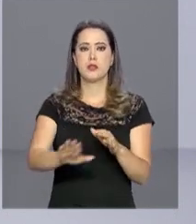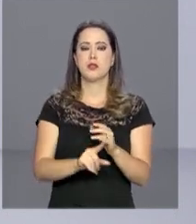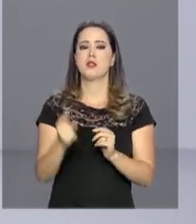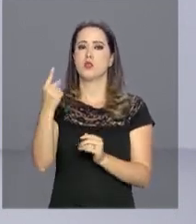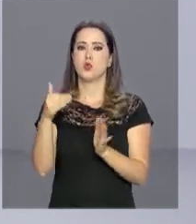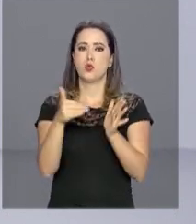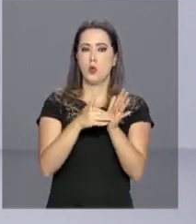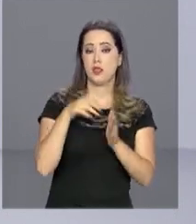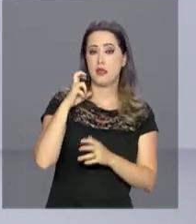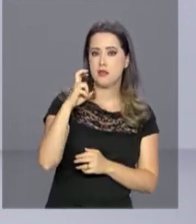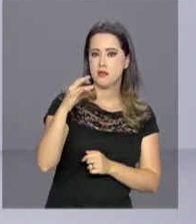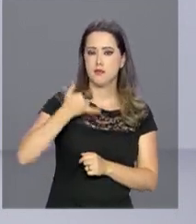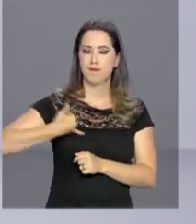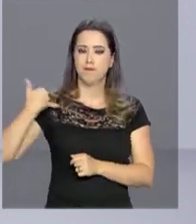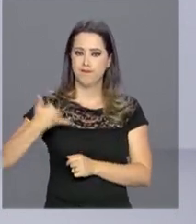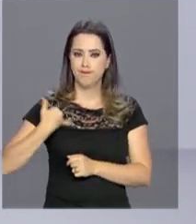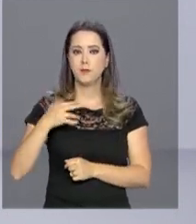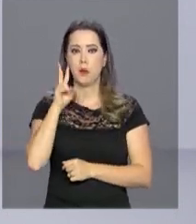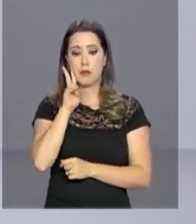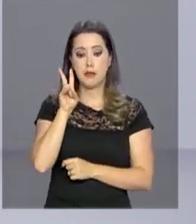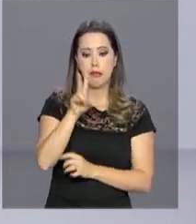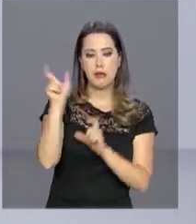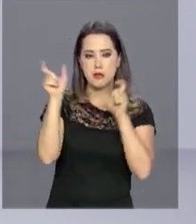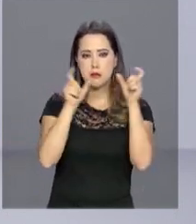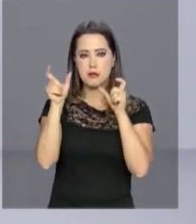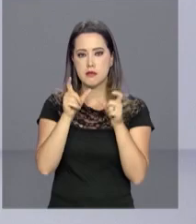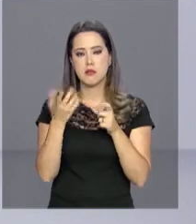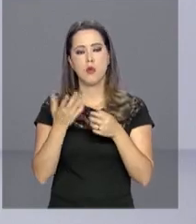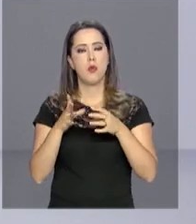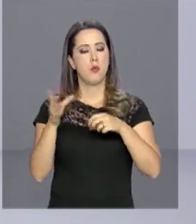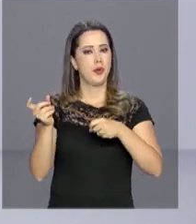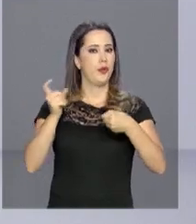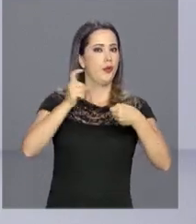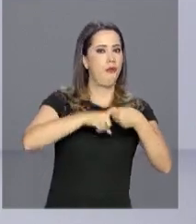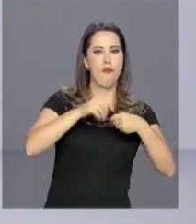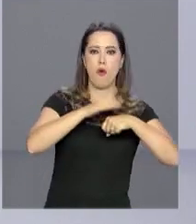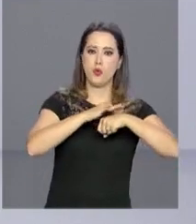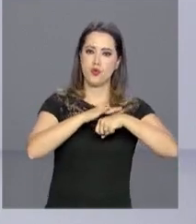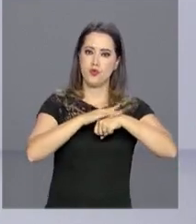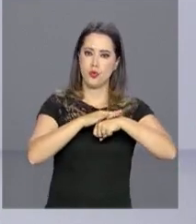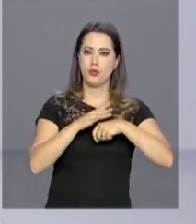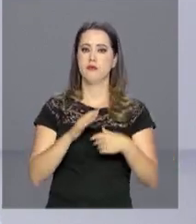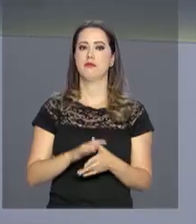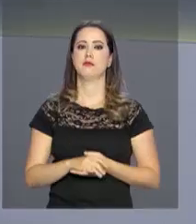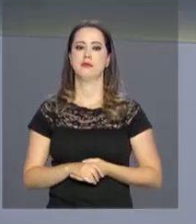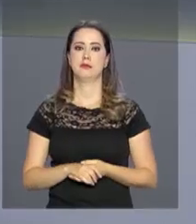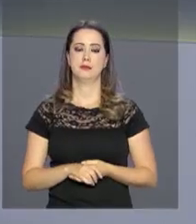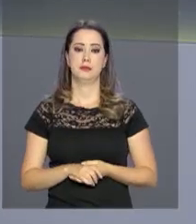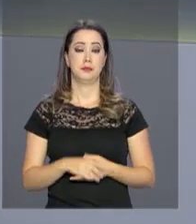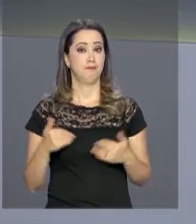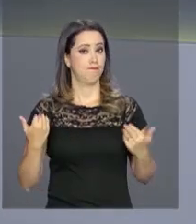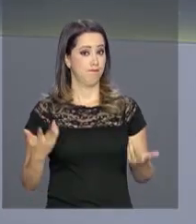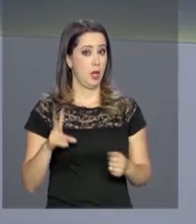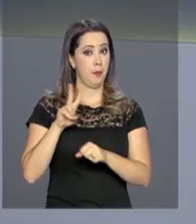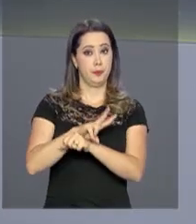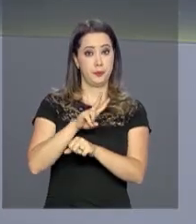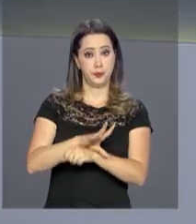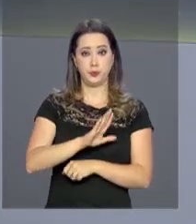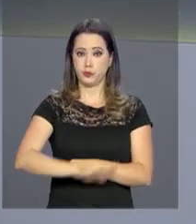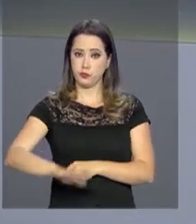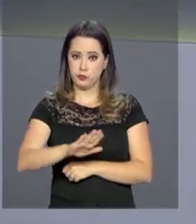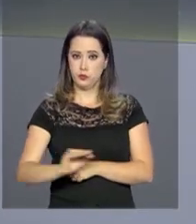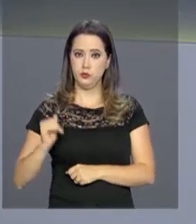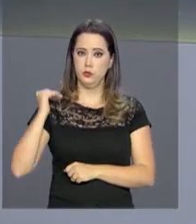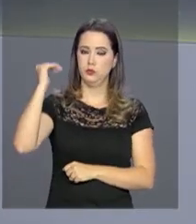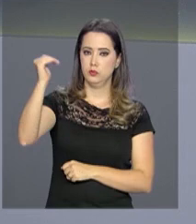cronograma das vacinas para que doenças já erradicadas não voltem a atingir a população. Para imunizar